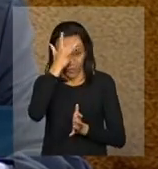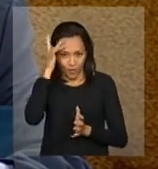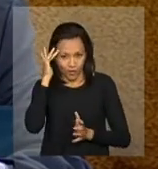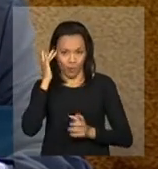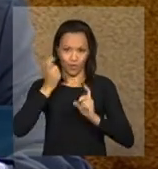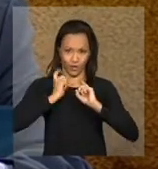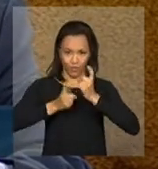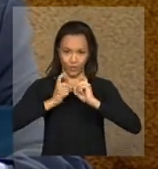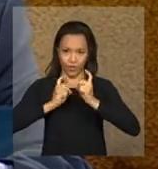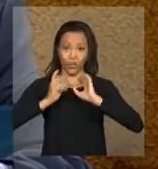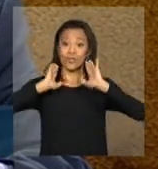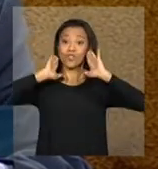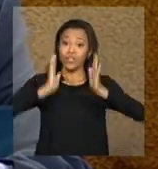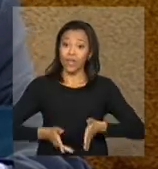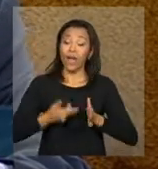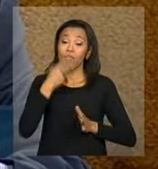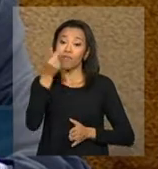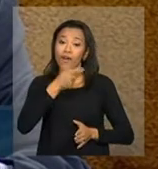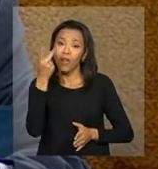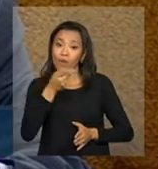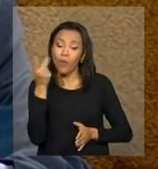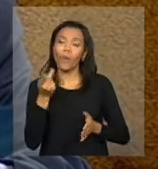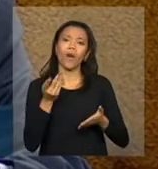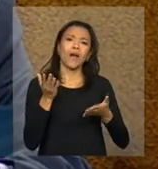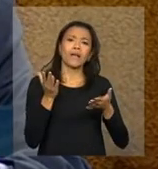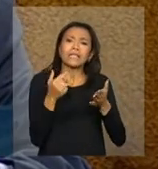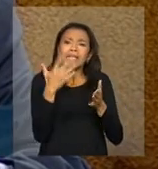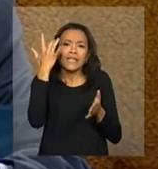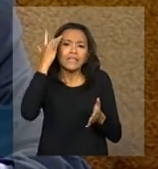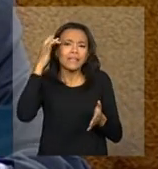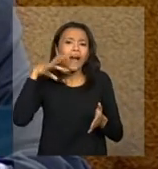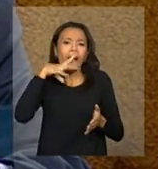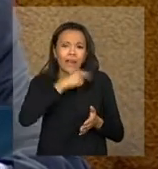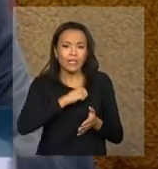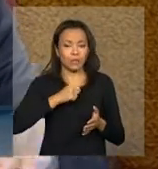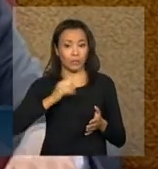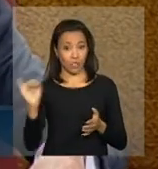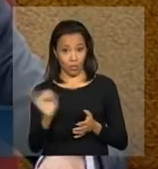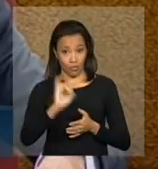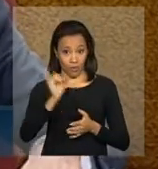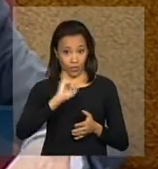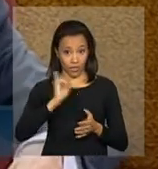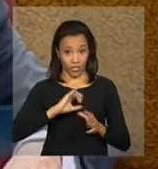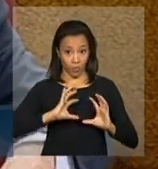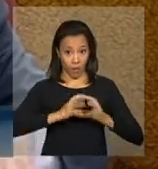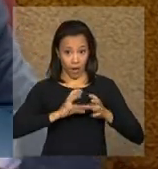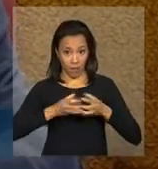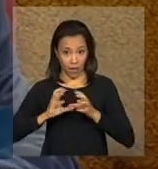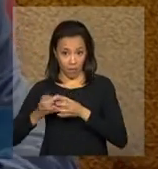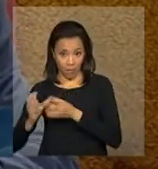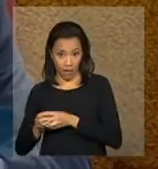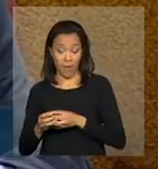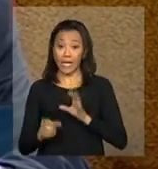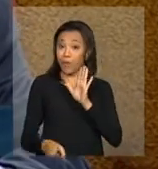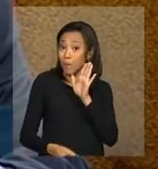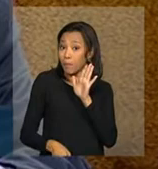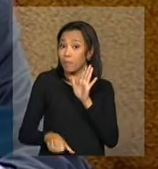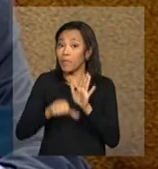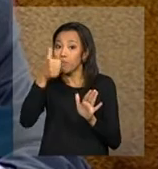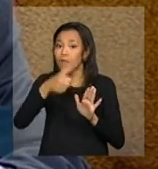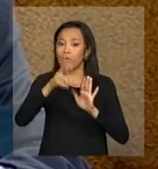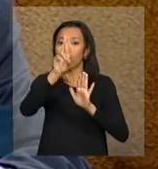destacou já algumas ações orçamentárias que eles consideram prioritárias, estão agrupadas, é a primeira parte desse relatório,